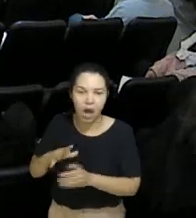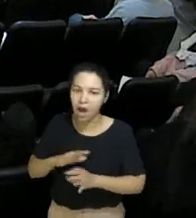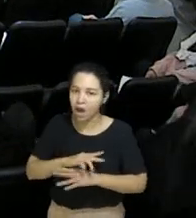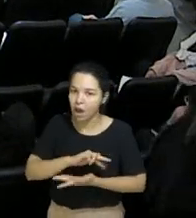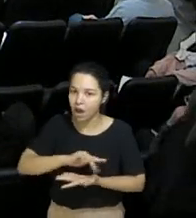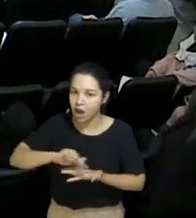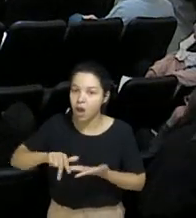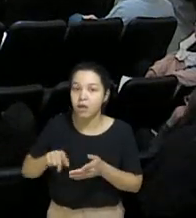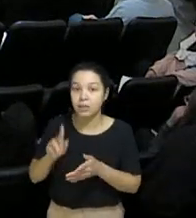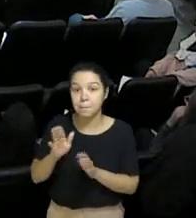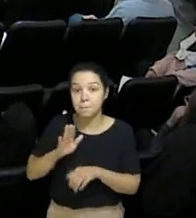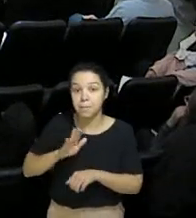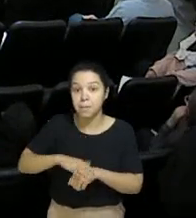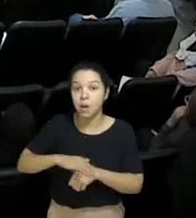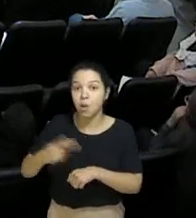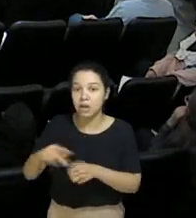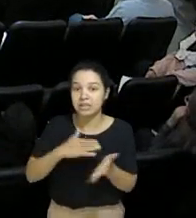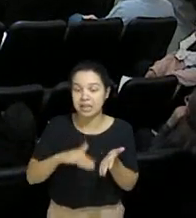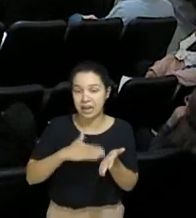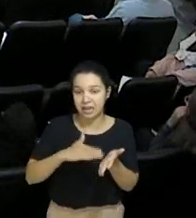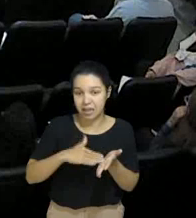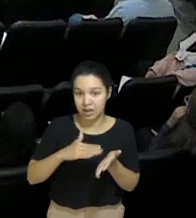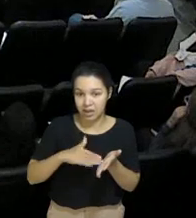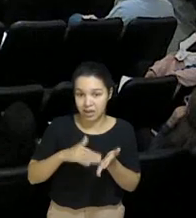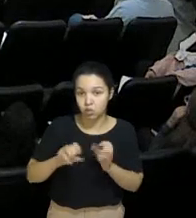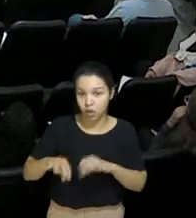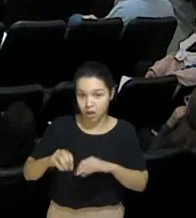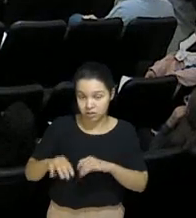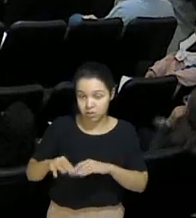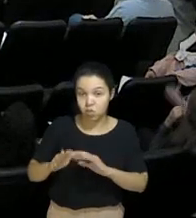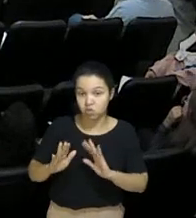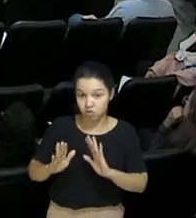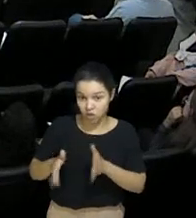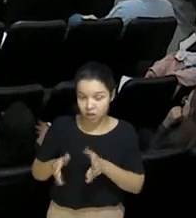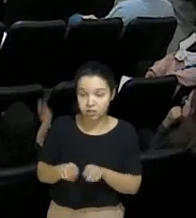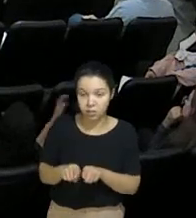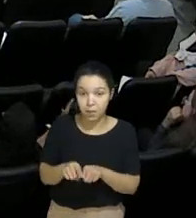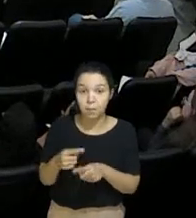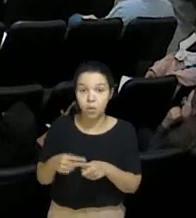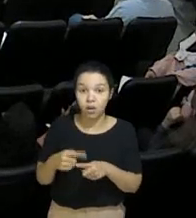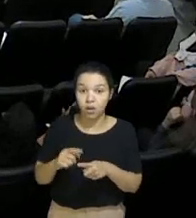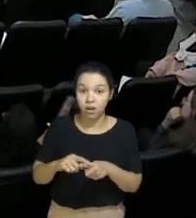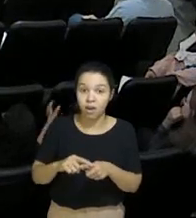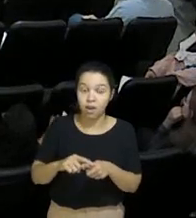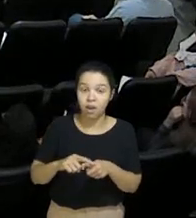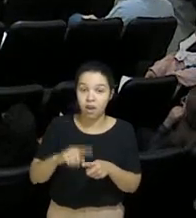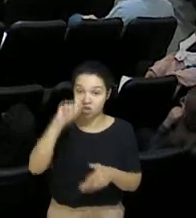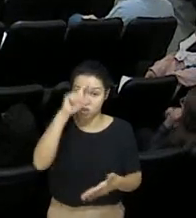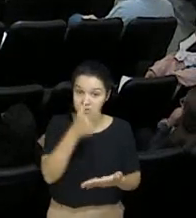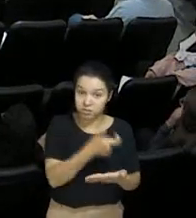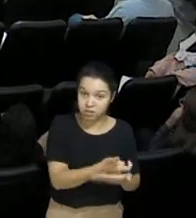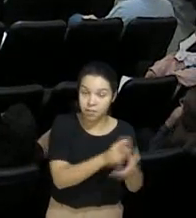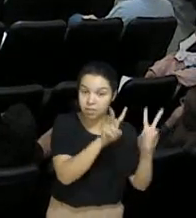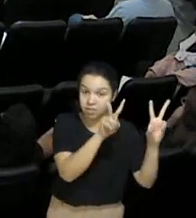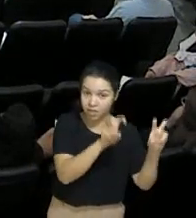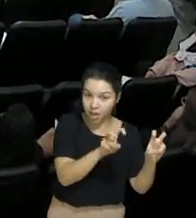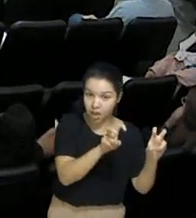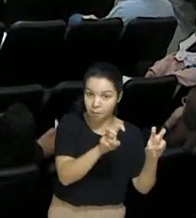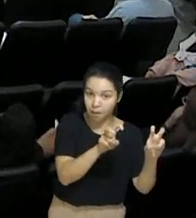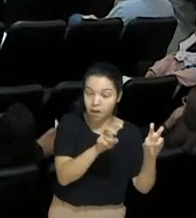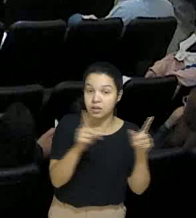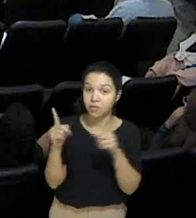da Educação, porque dislexia é um tema e dificuldade de aprendizagem, não é uma temática